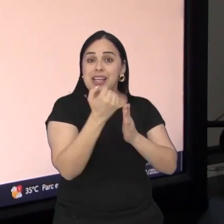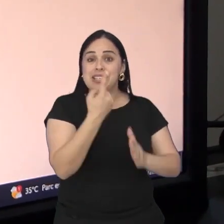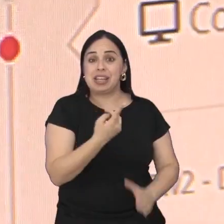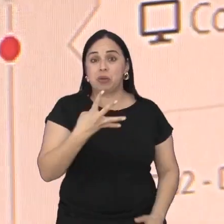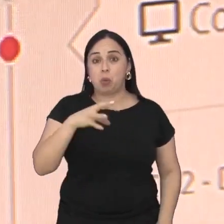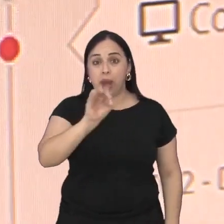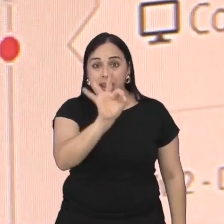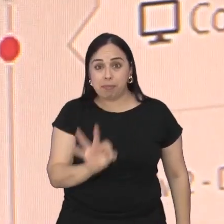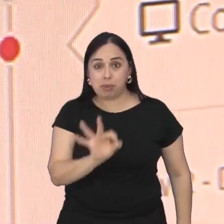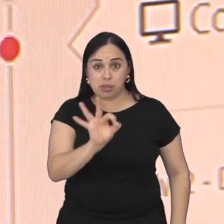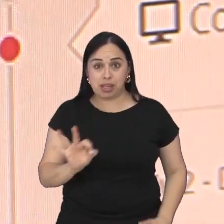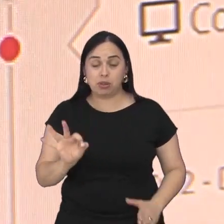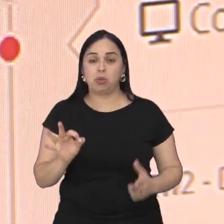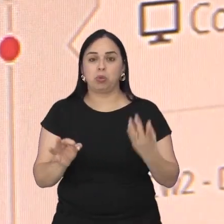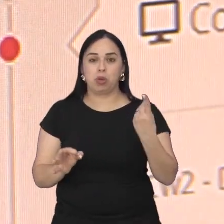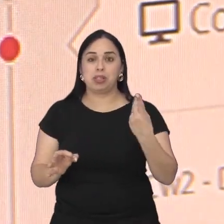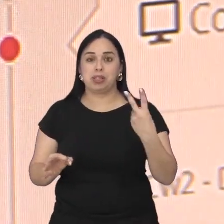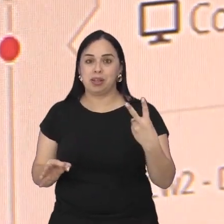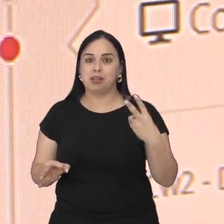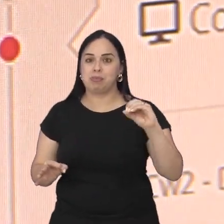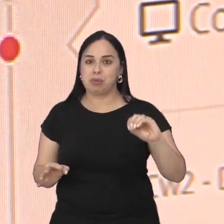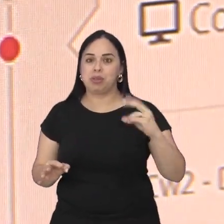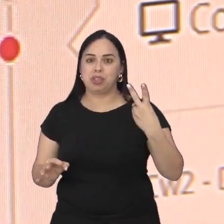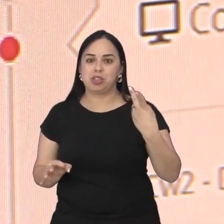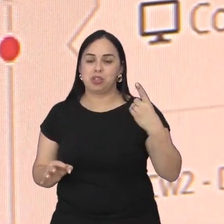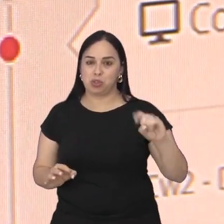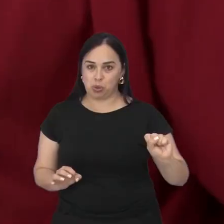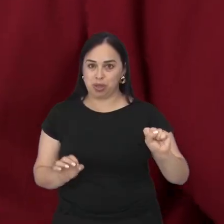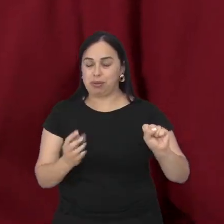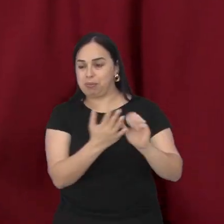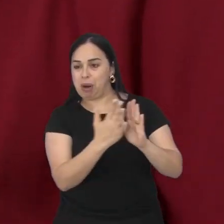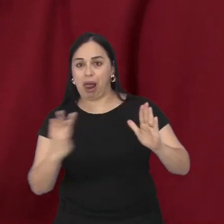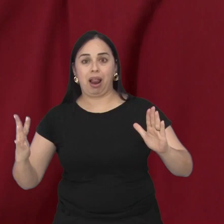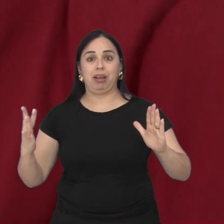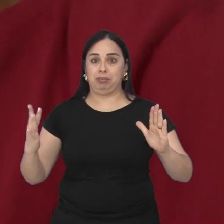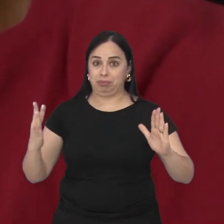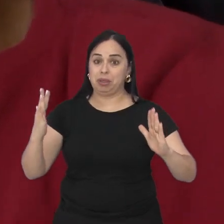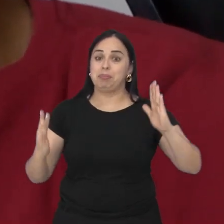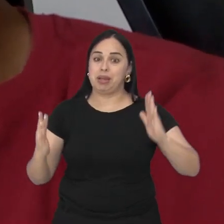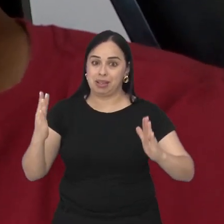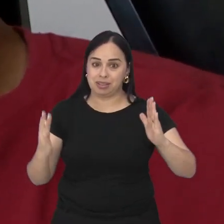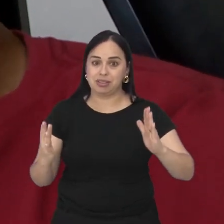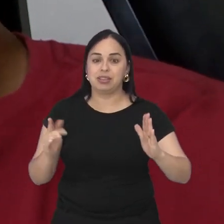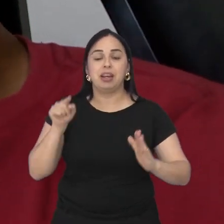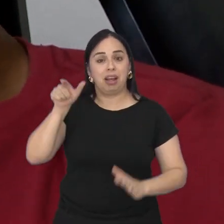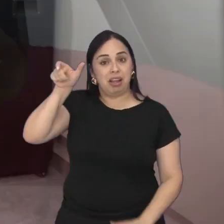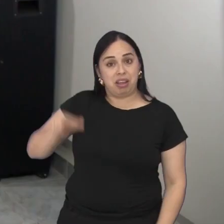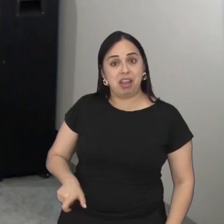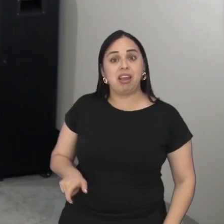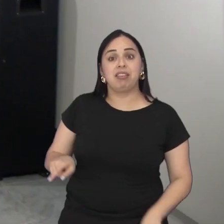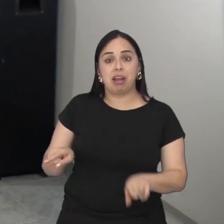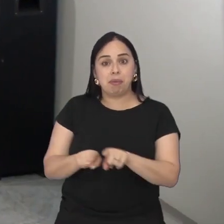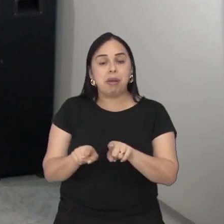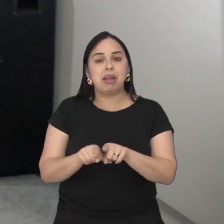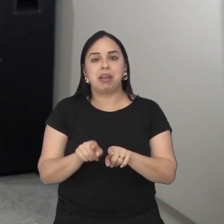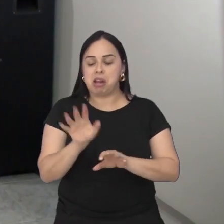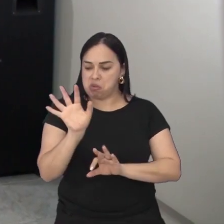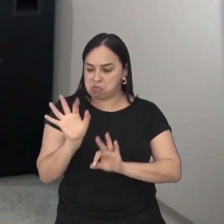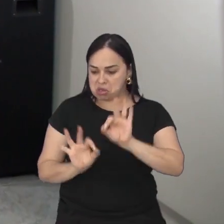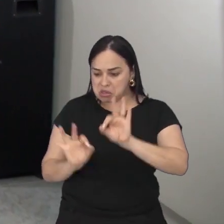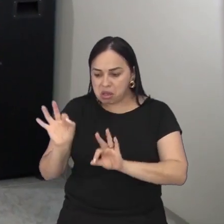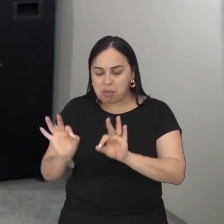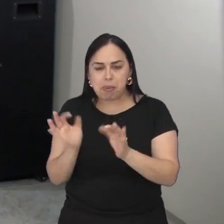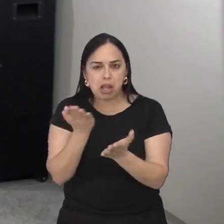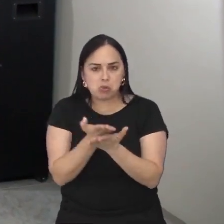cresceu 140% de 2018 para cá. Rafael faz parte dessa realidade e se organiza para vencer